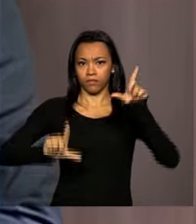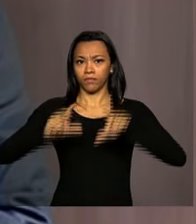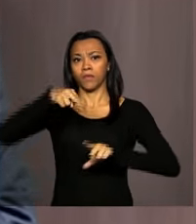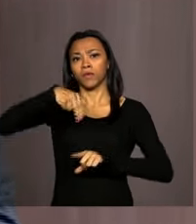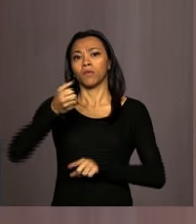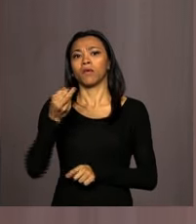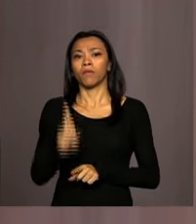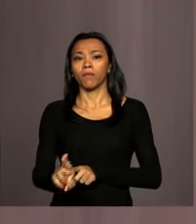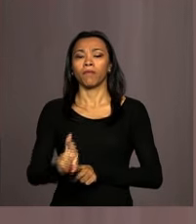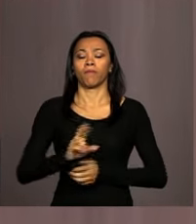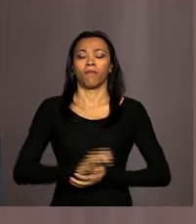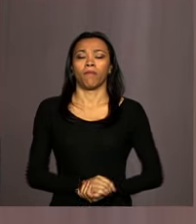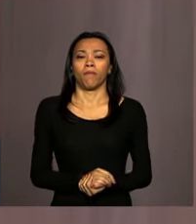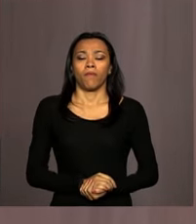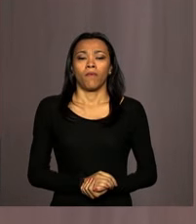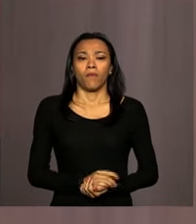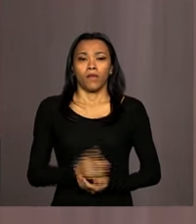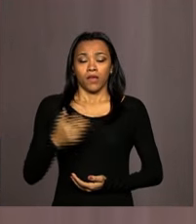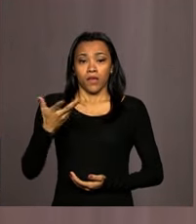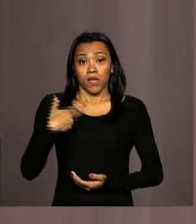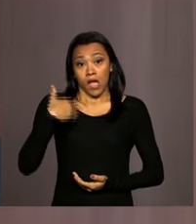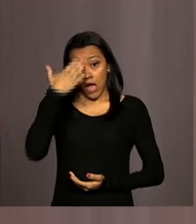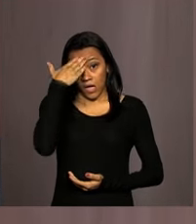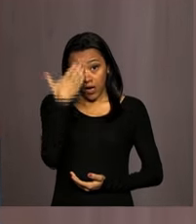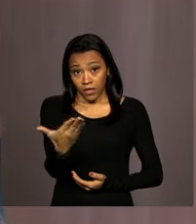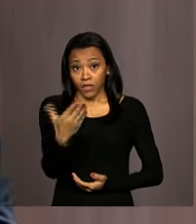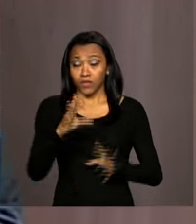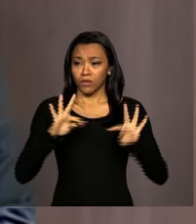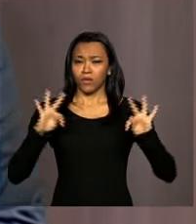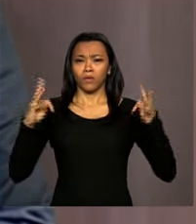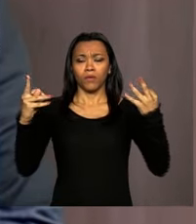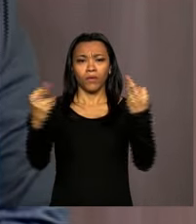Para dar as boas-vindas, convidamos o presidente do Banco do